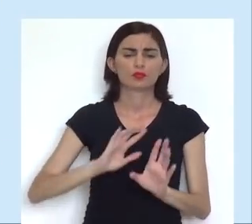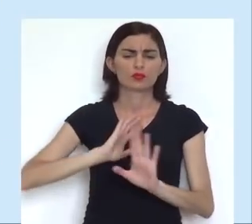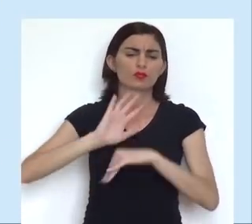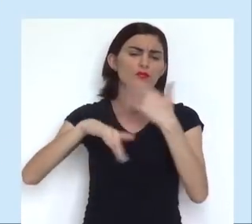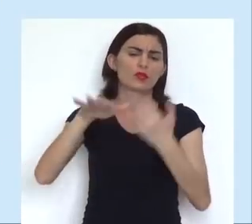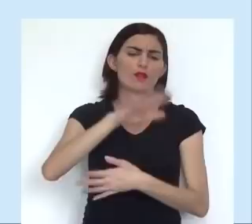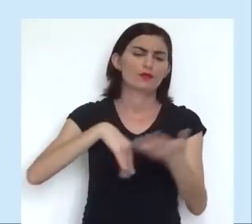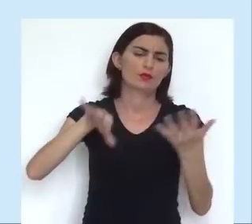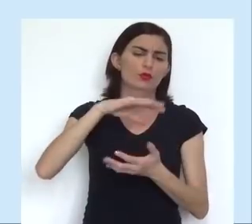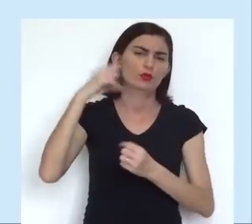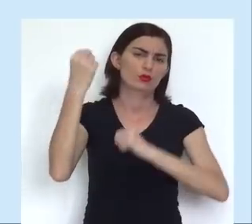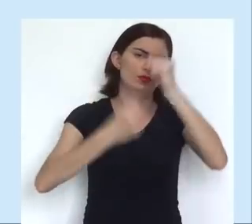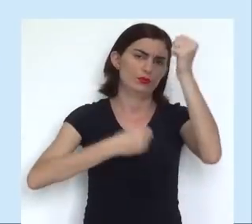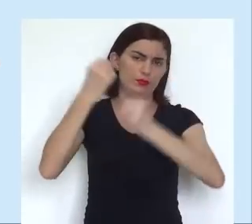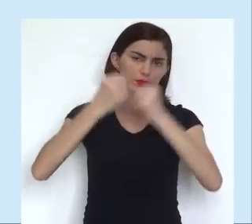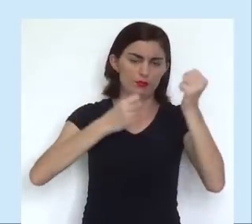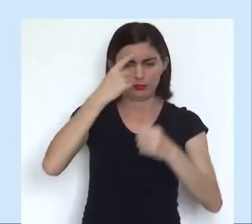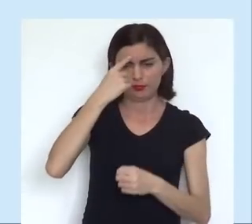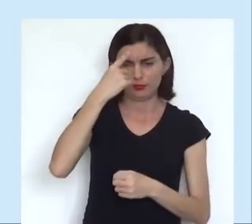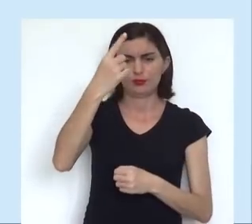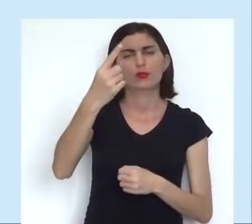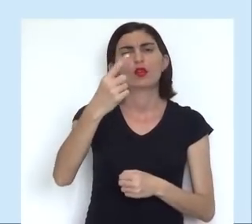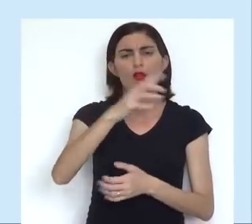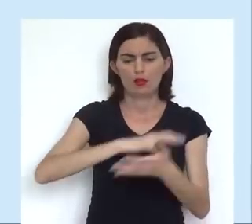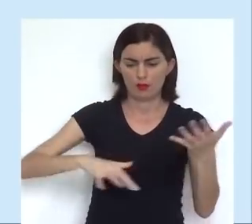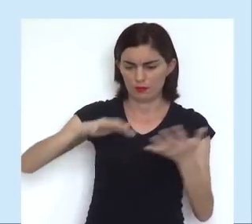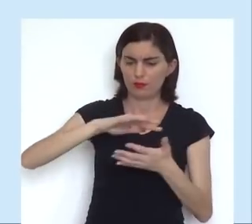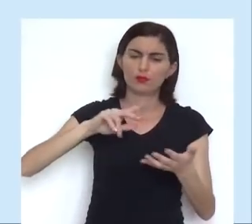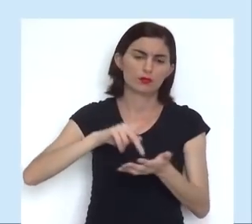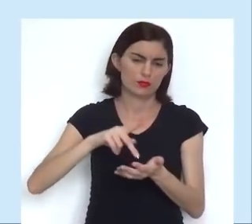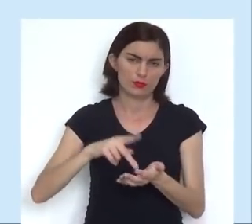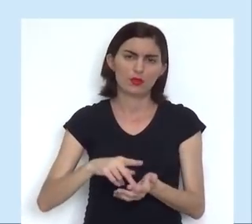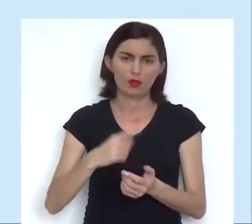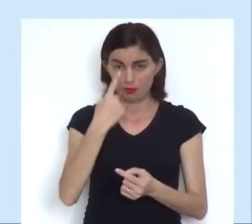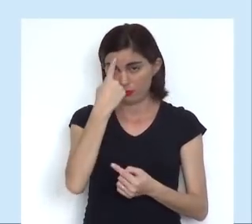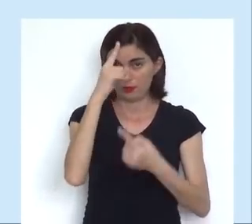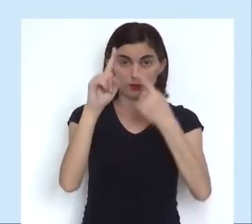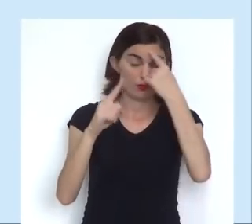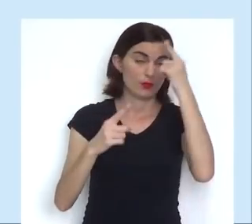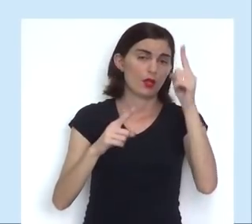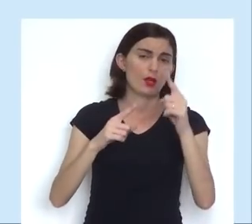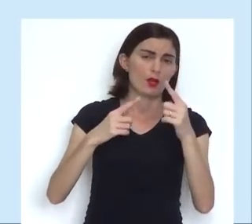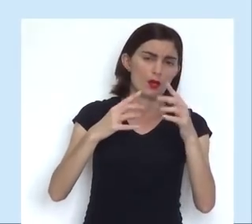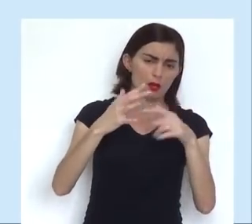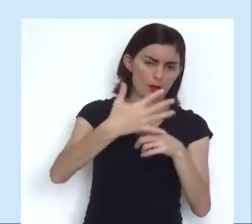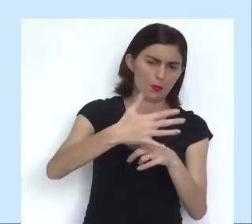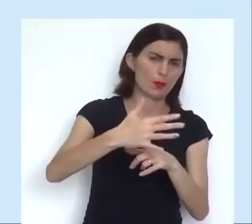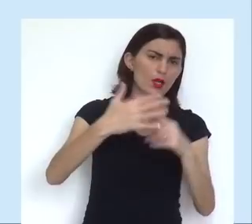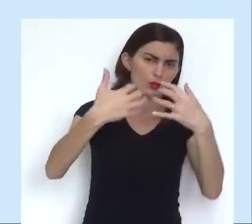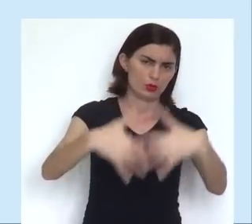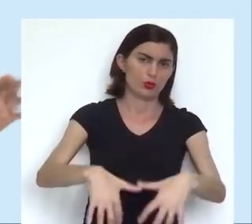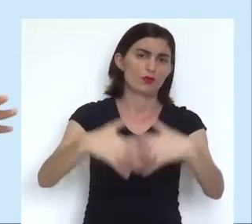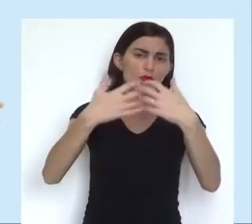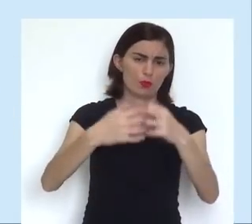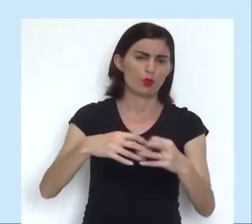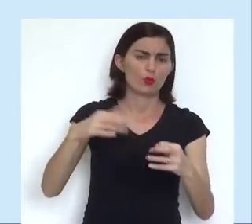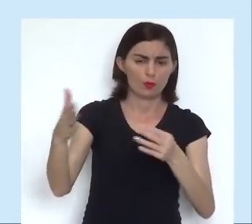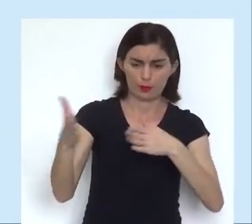A revolução industrial, gente, a gente trazendo a ideia de revolução mesmo, de invenção, a máquina a vapor foi a grande